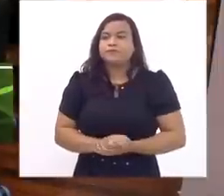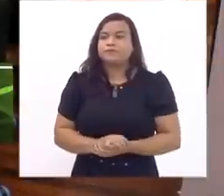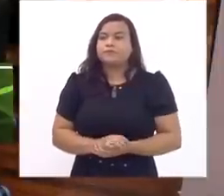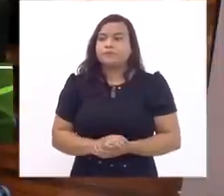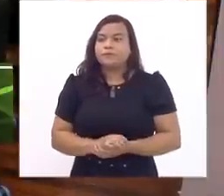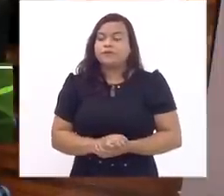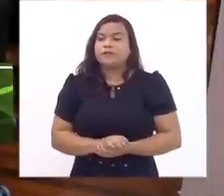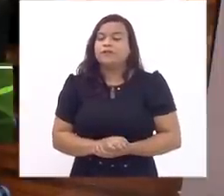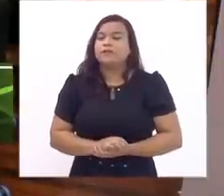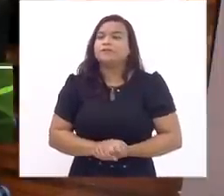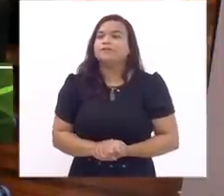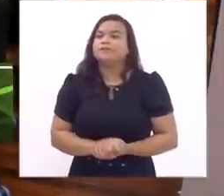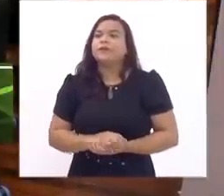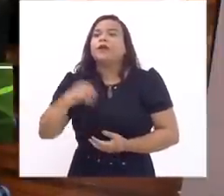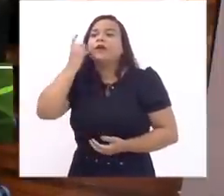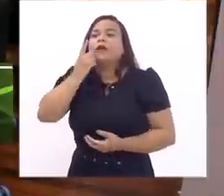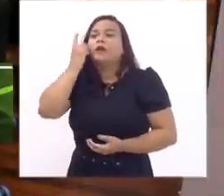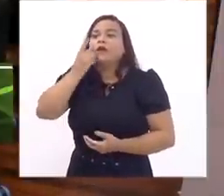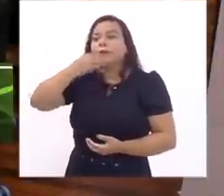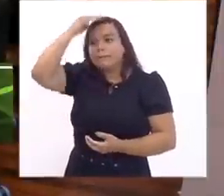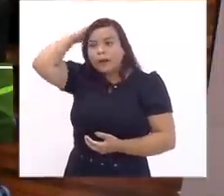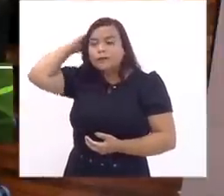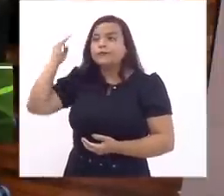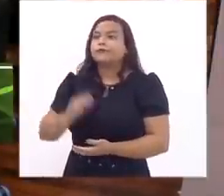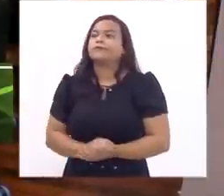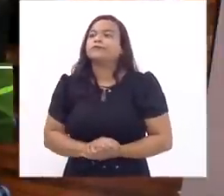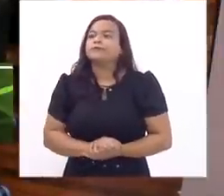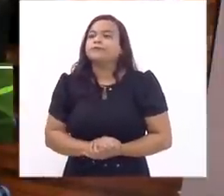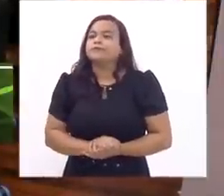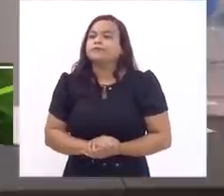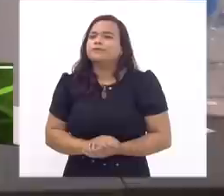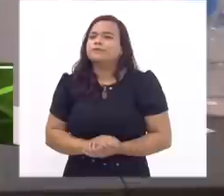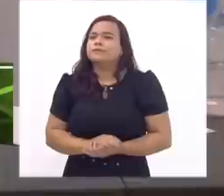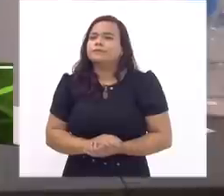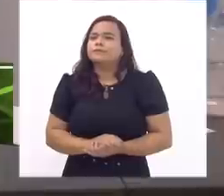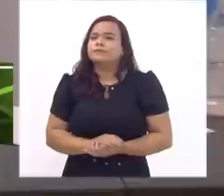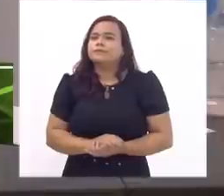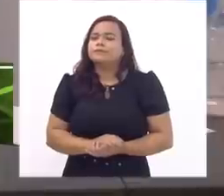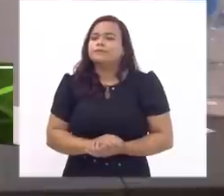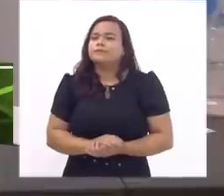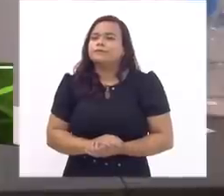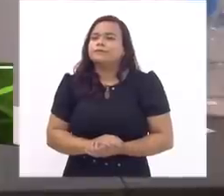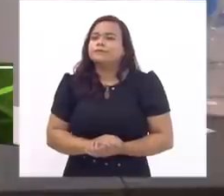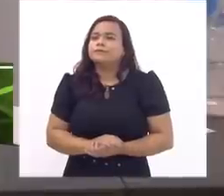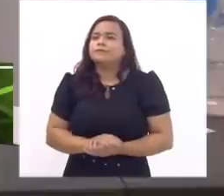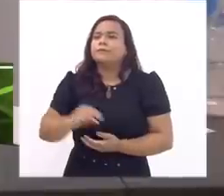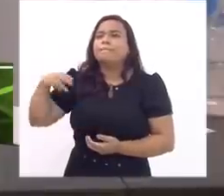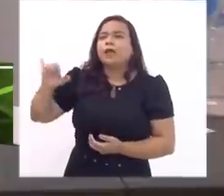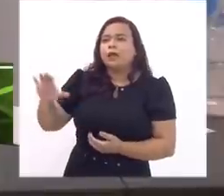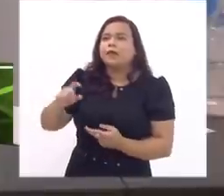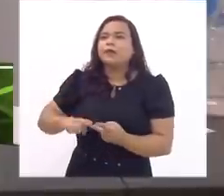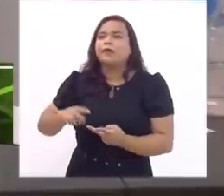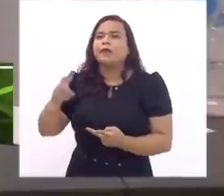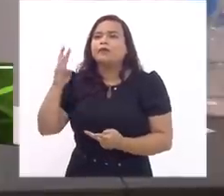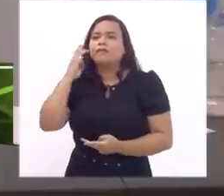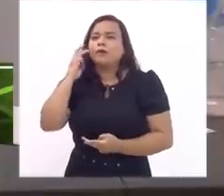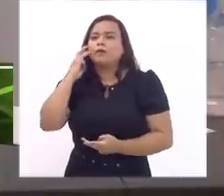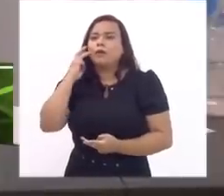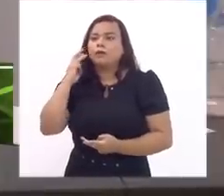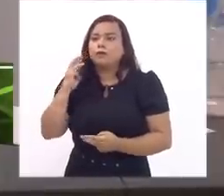Deputado Márcio. Mink, Valdec e Mink. Olha